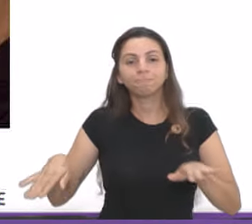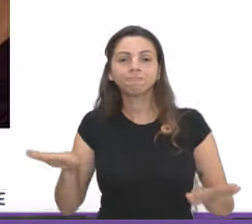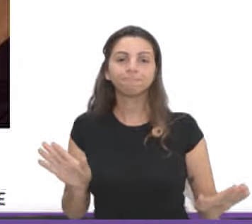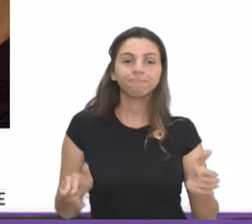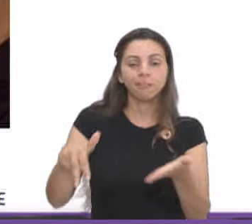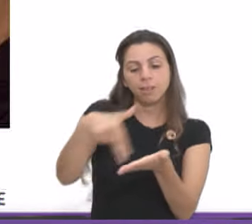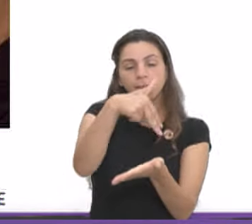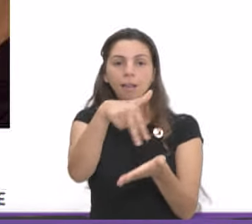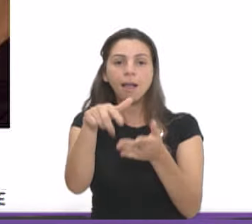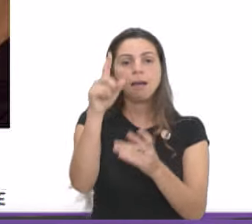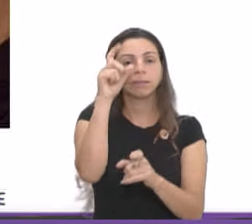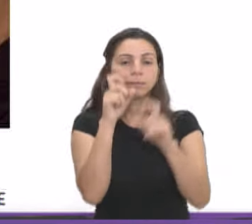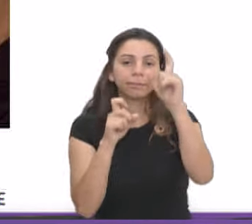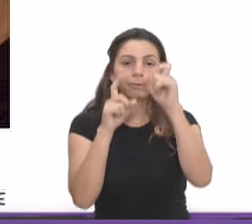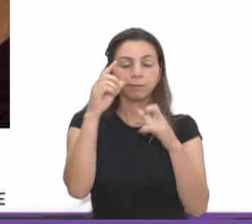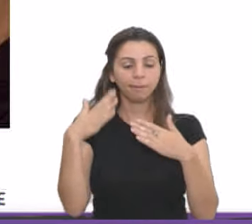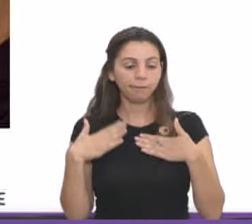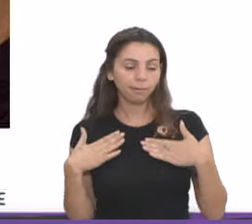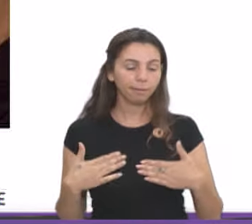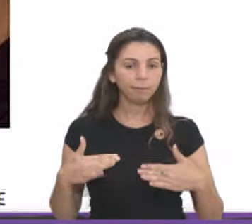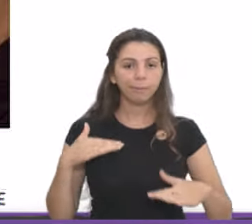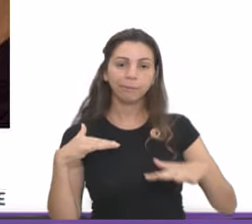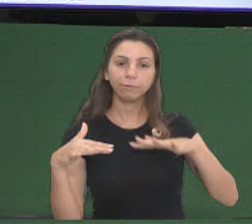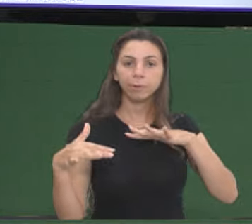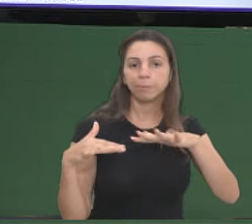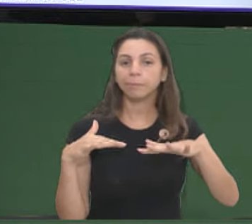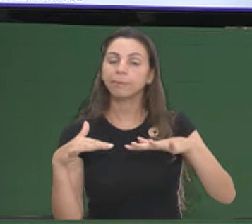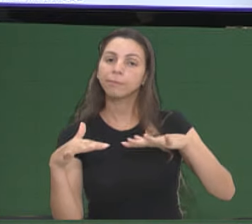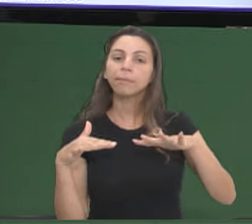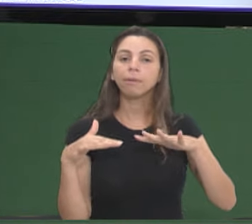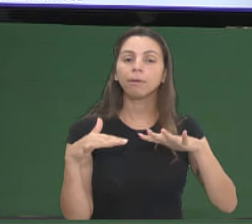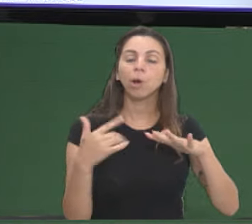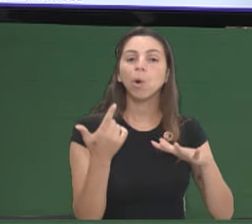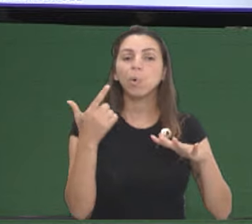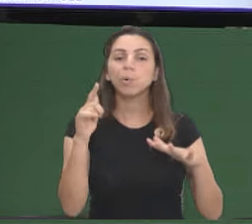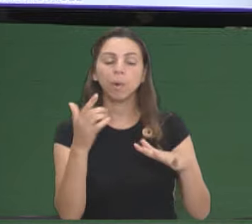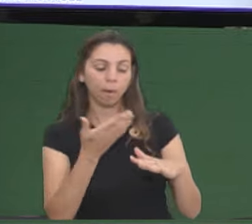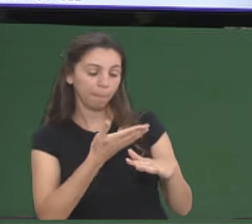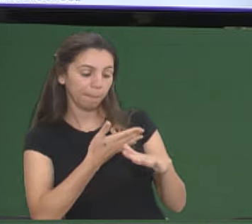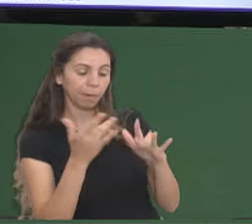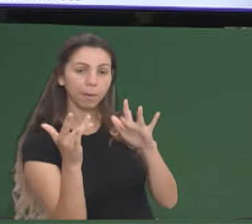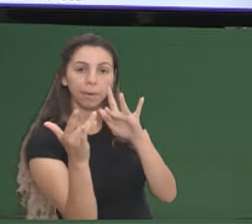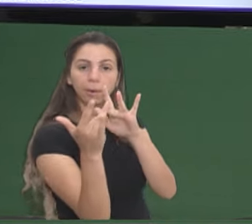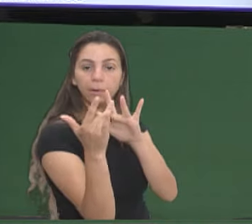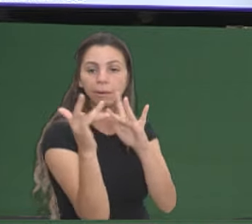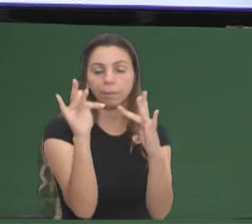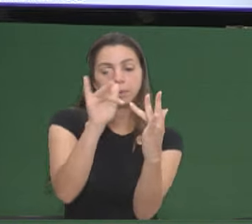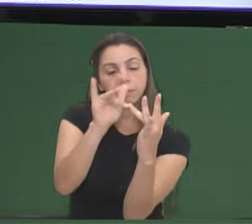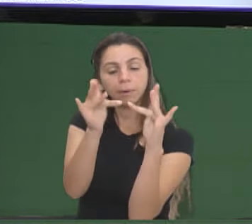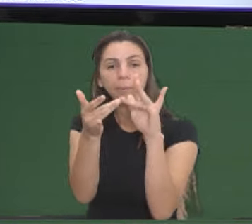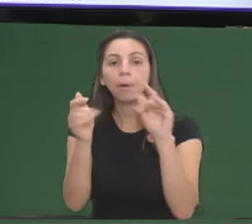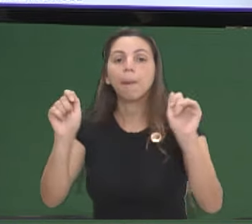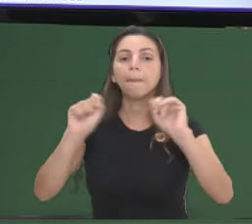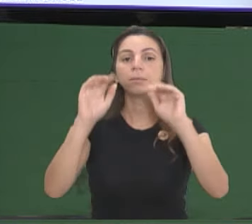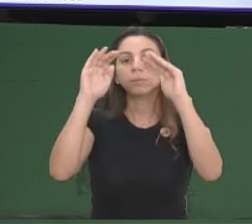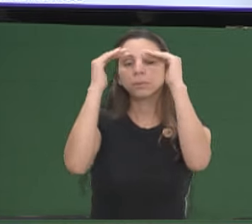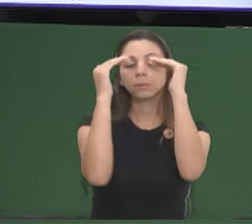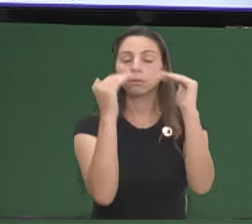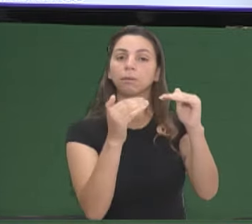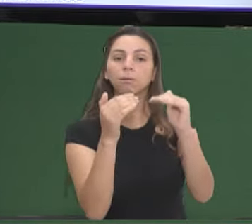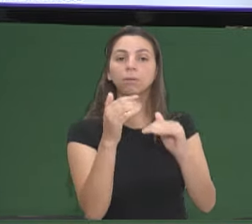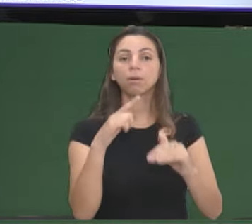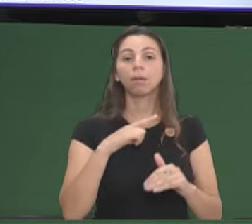na expressão, né, expressão corporal, um colega toca no corpo do outro, mas tem que ter toda uma questão de respeito. Tem culturas